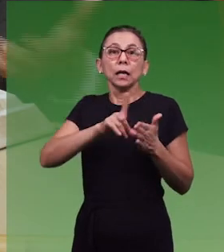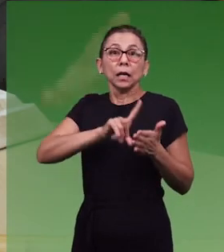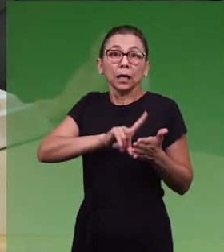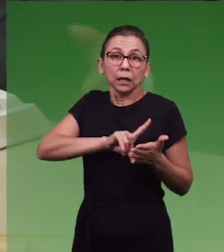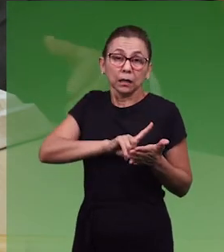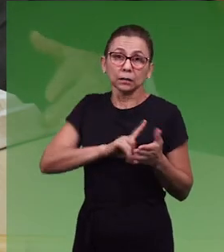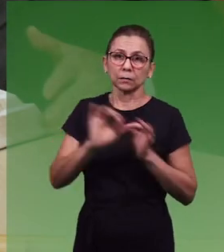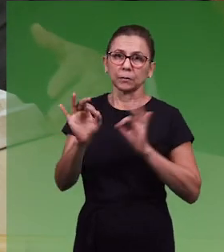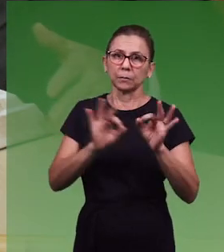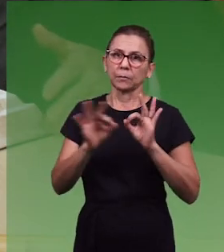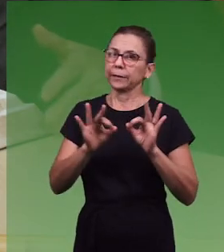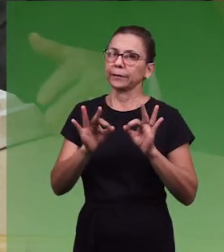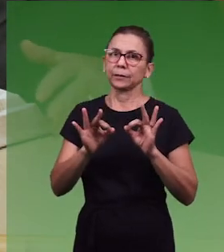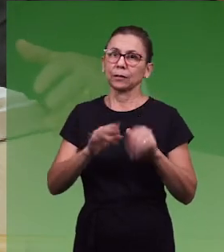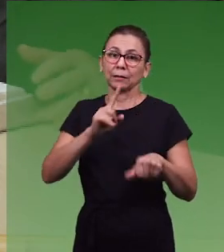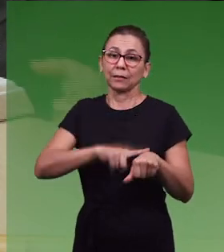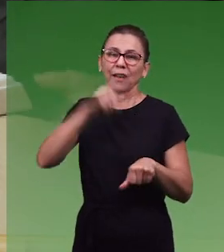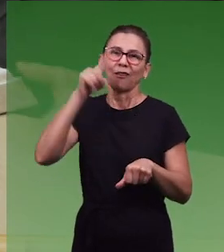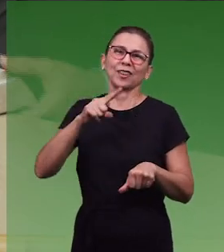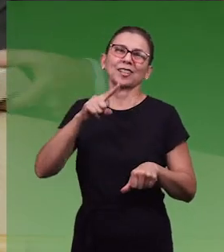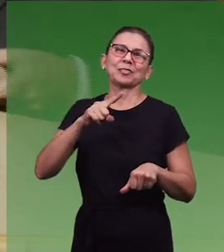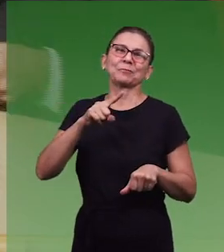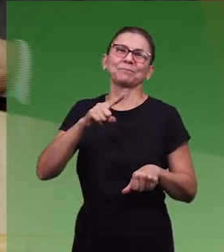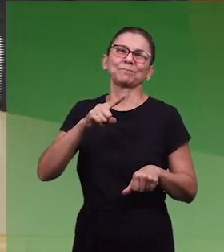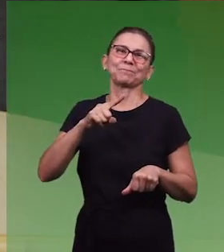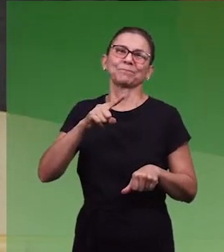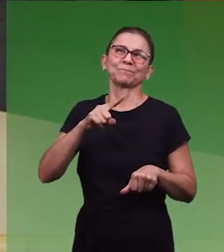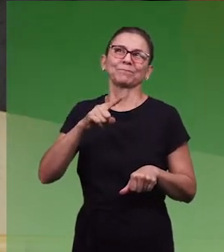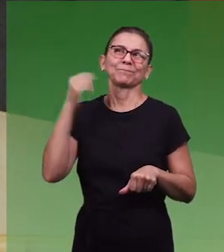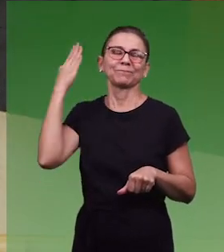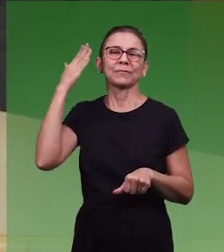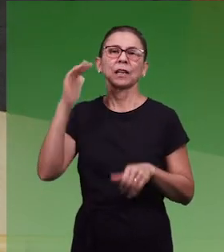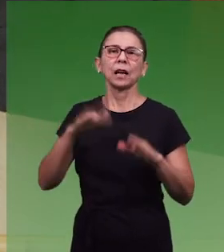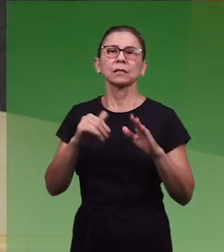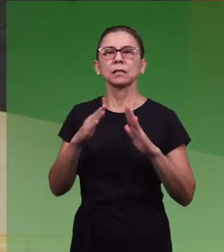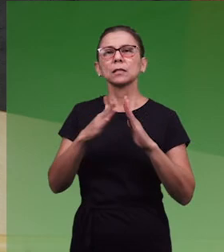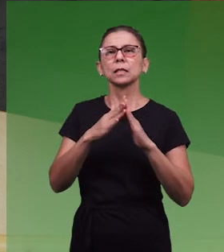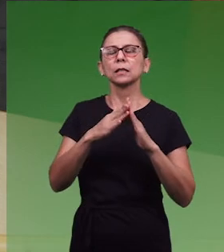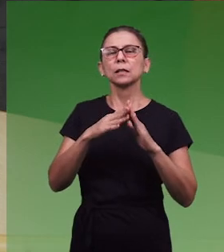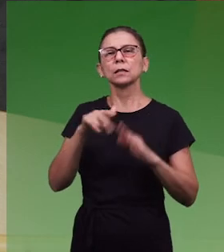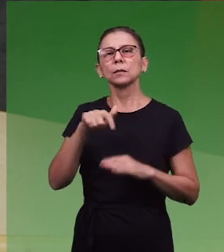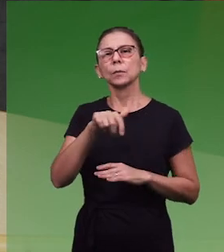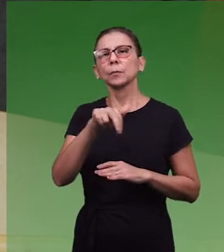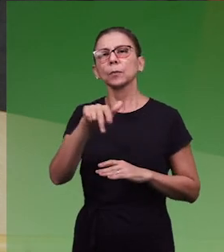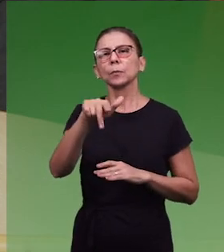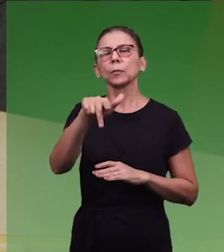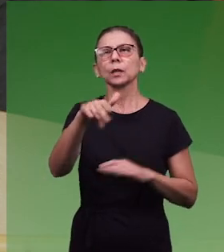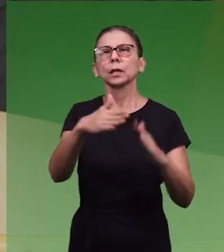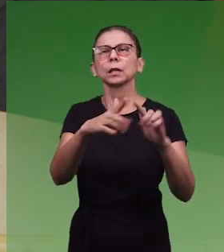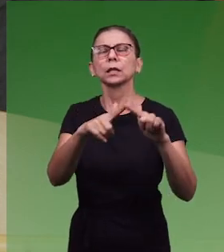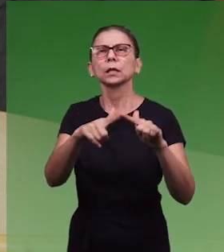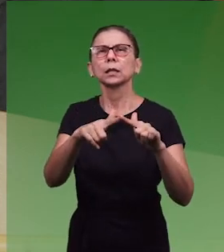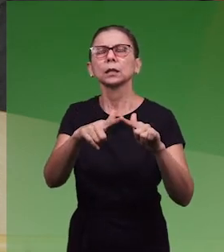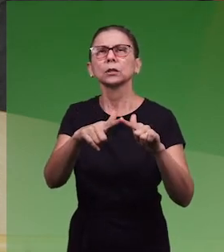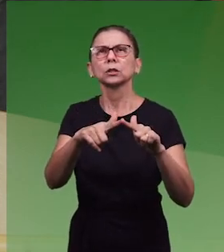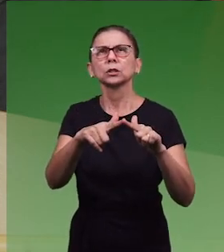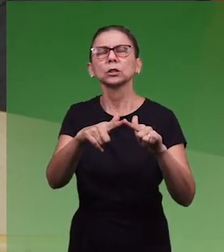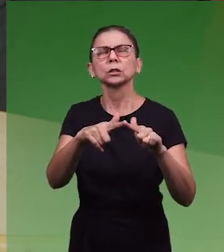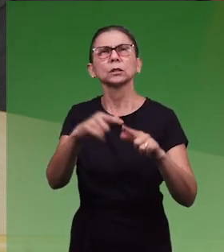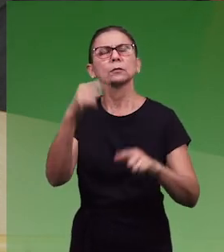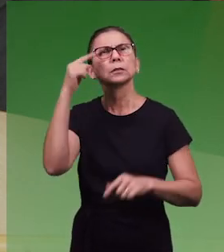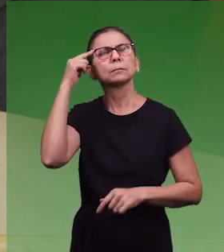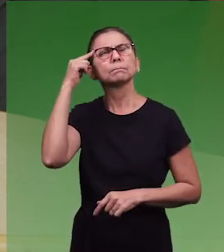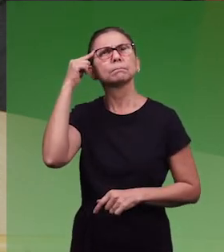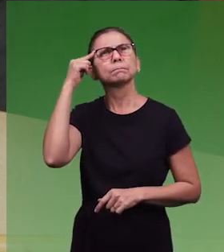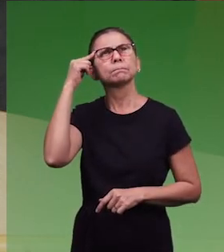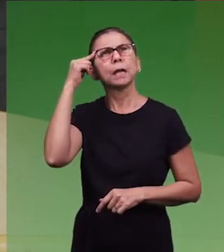Às vezes temos uma mensagem que trouxemos de casa. O Senhor nos mostrou que não é essa,